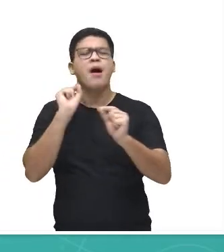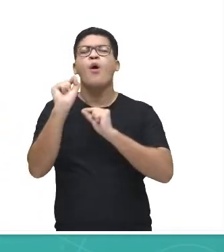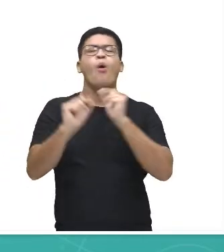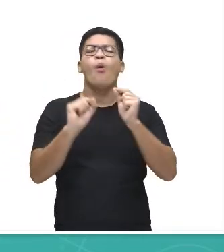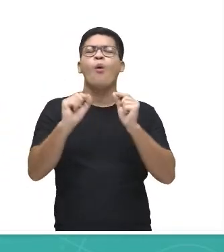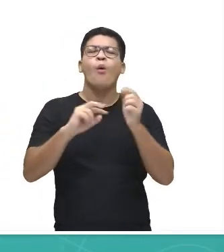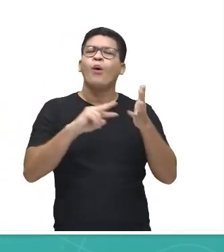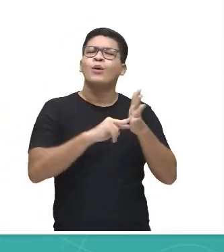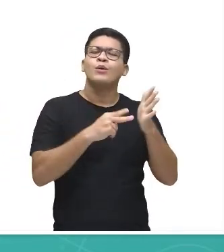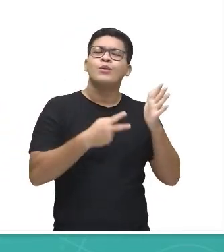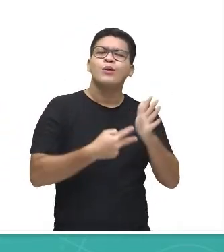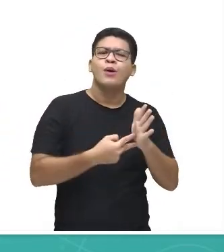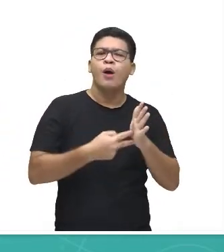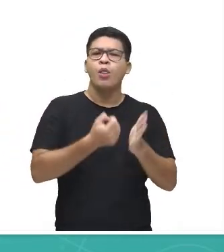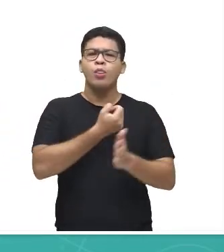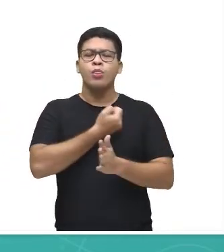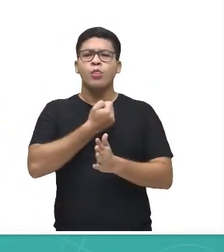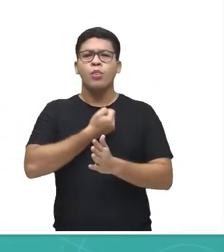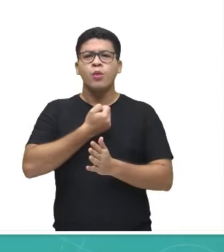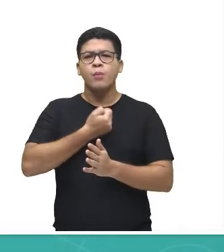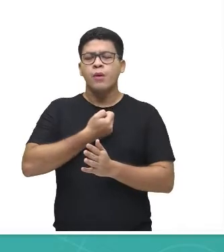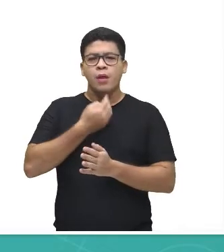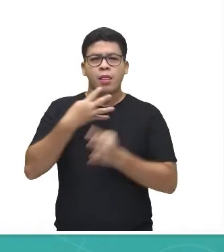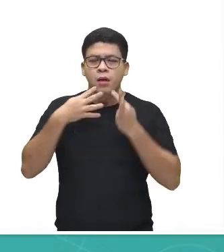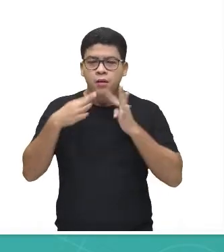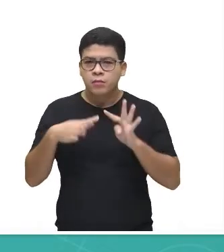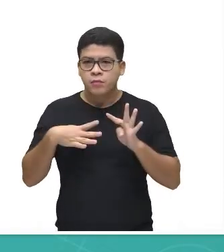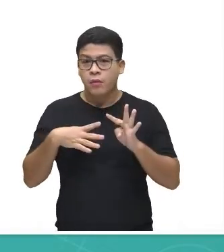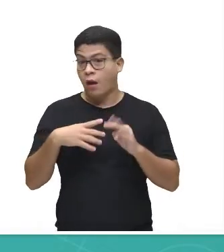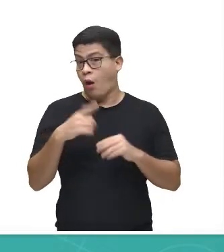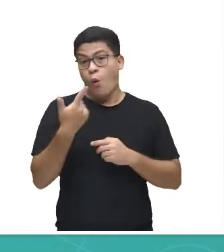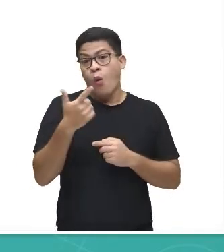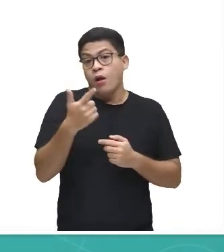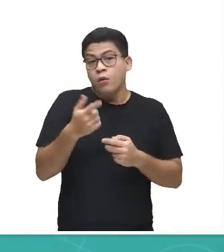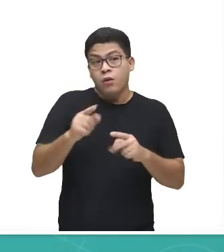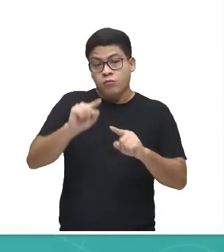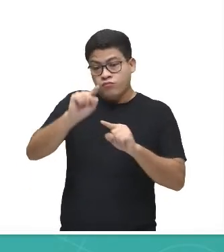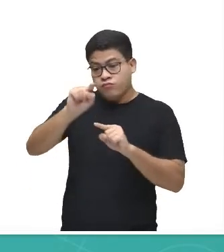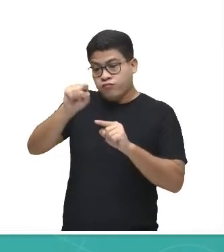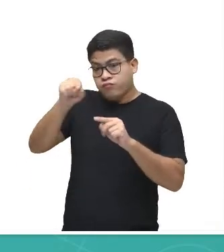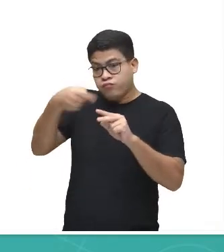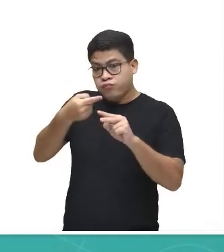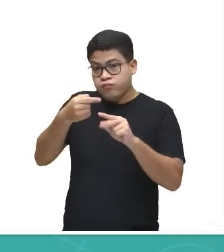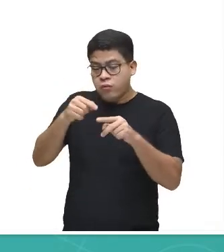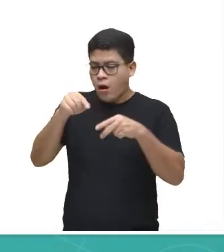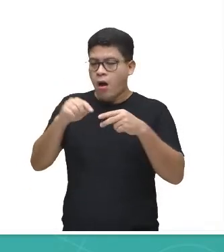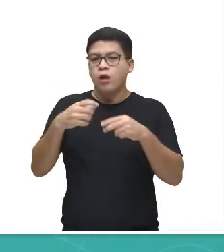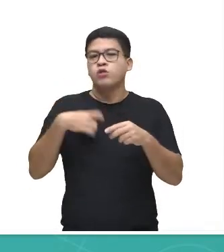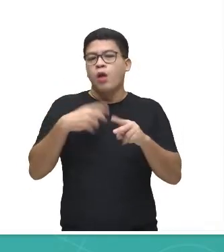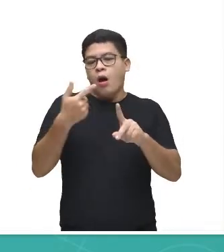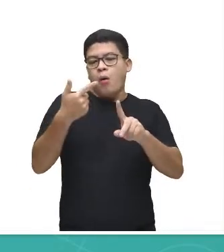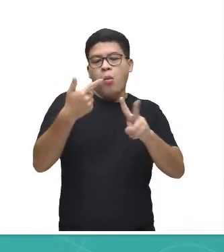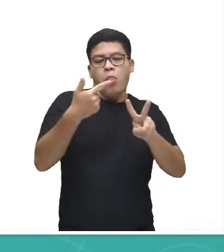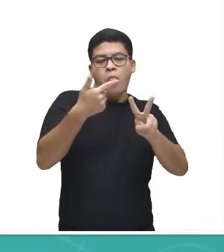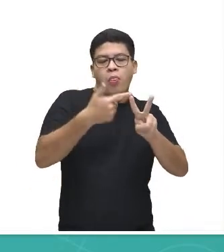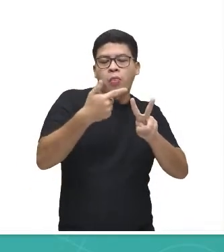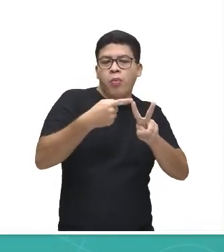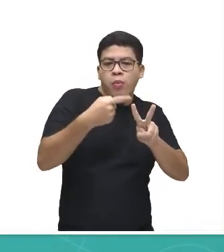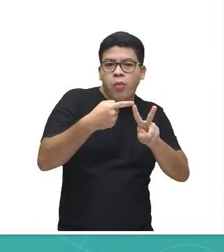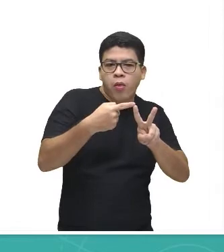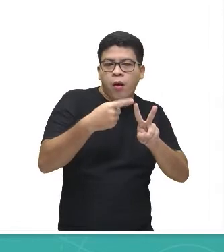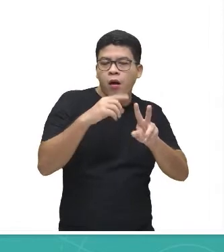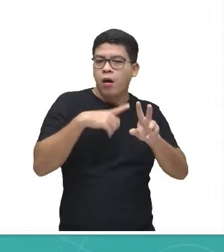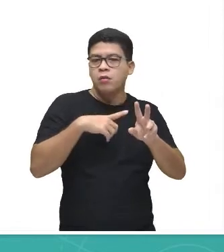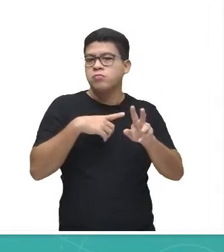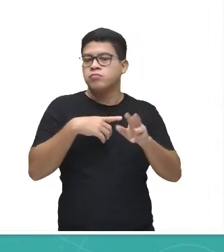O número natural é aquele que não tem vírgula, é aquele que não tem raiz quadrada, é aquele que não tem fração, tá? São os números que a gente